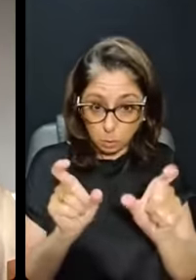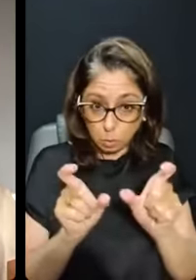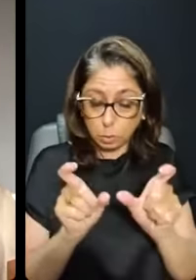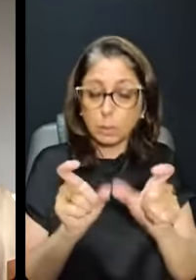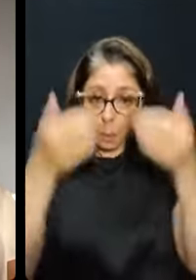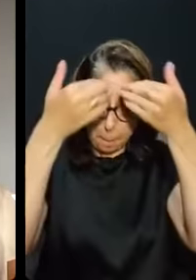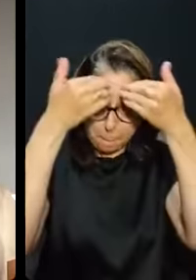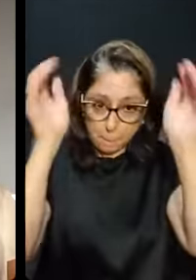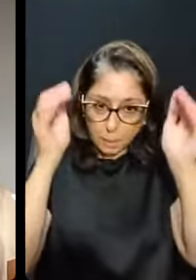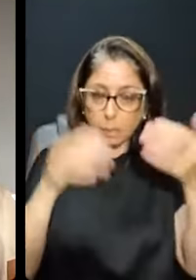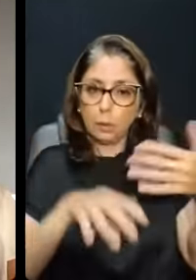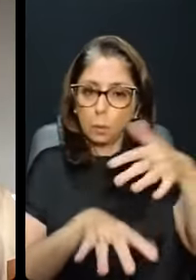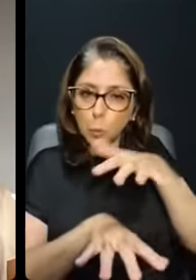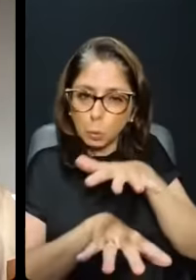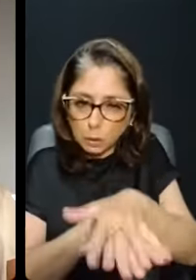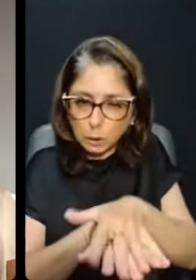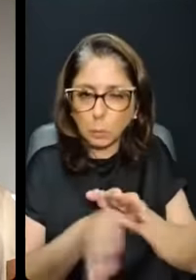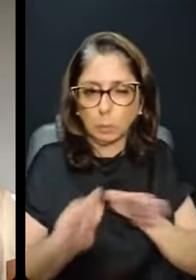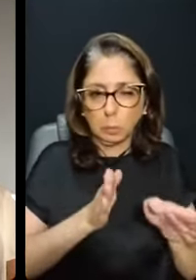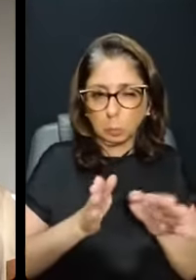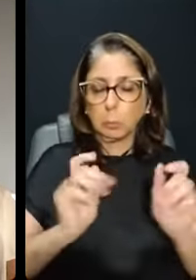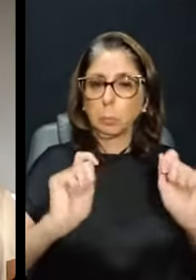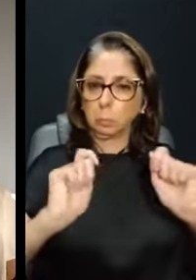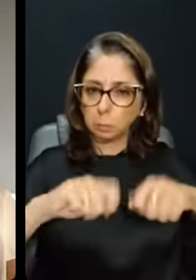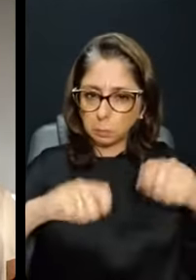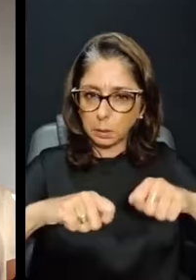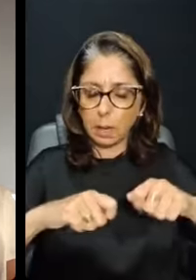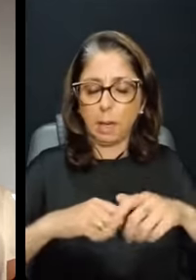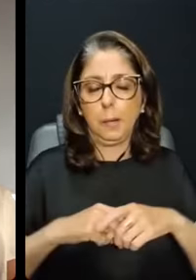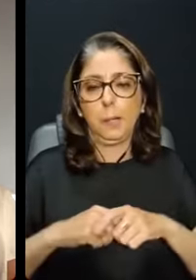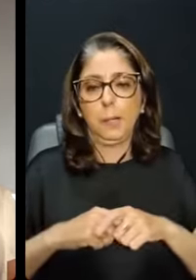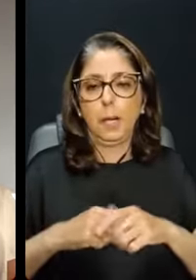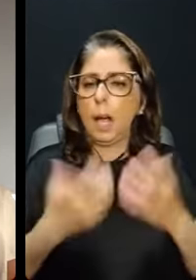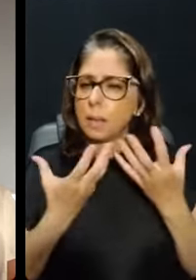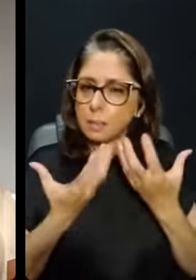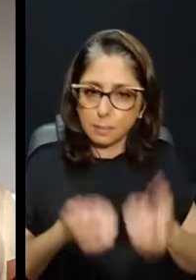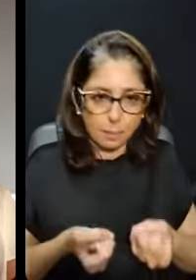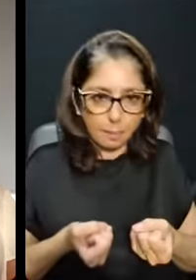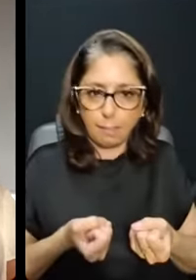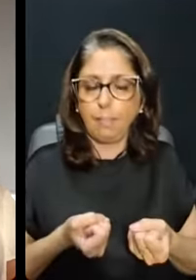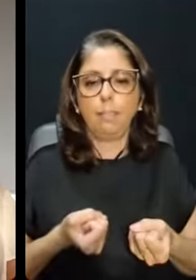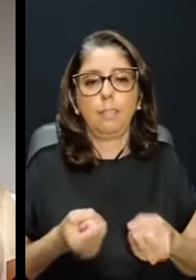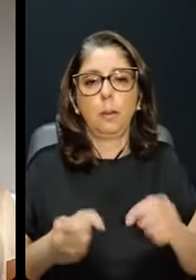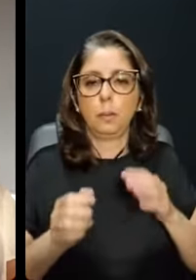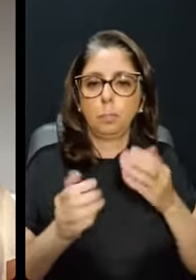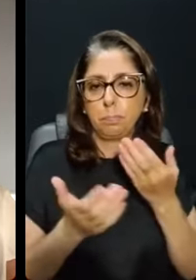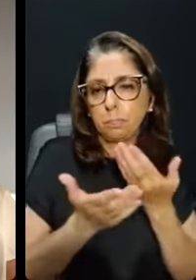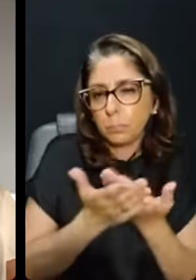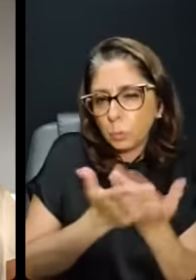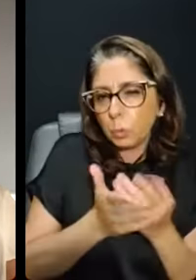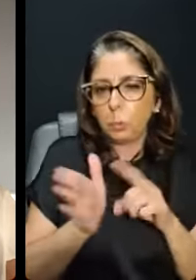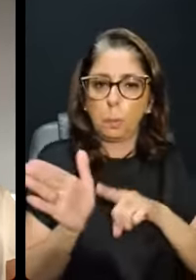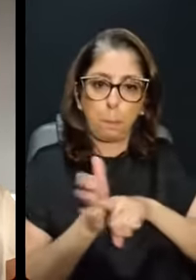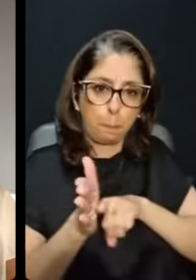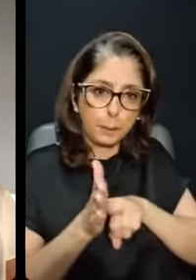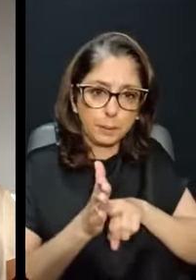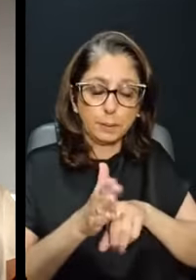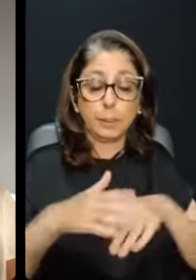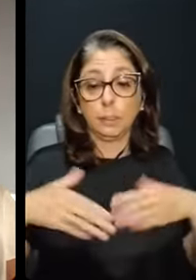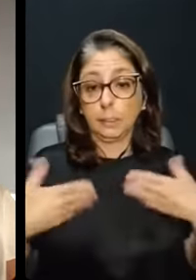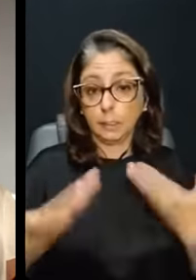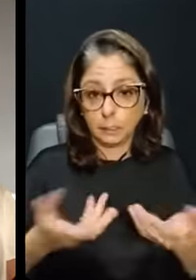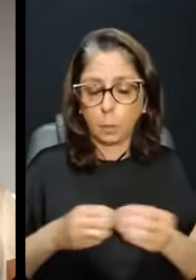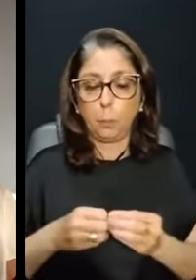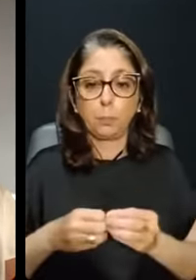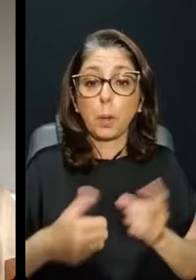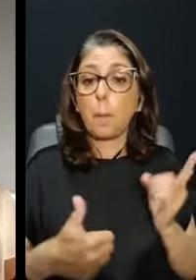uma conexão muito interessante. E aí eu queria que você falasse mais um pouquinho também sobre como é que você foi direcionando a tua carreira, né? Qual foi o teu